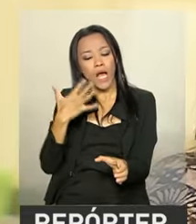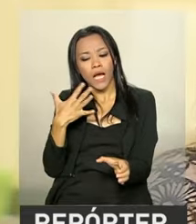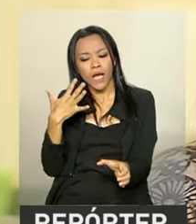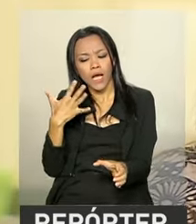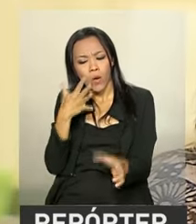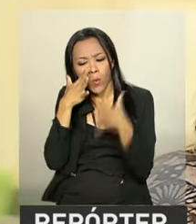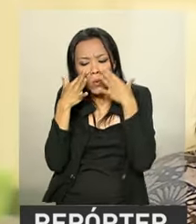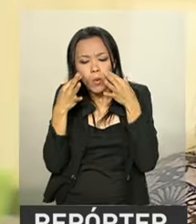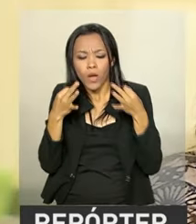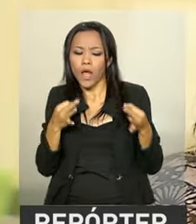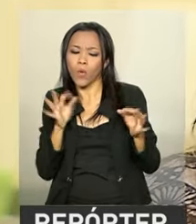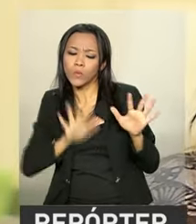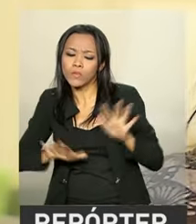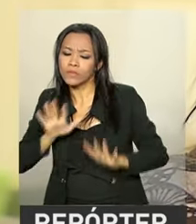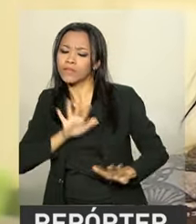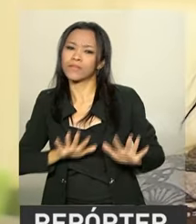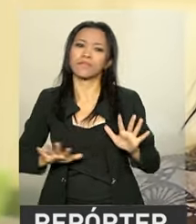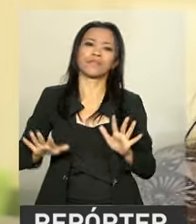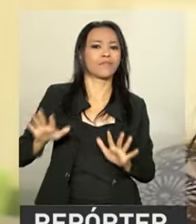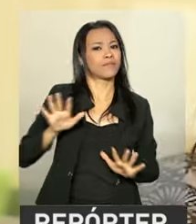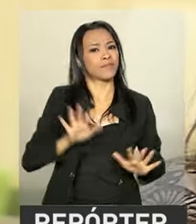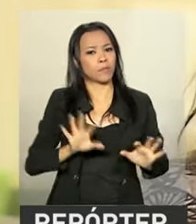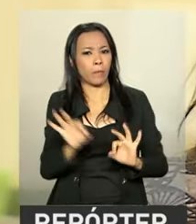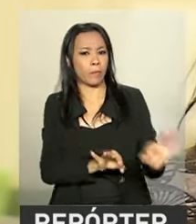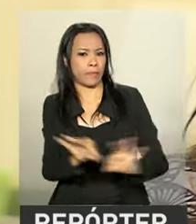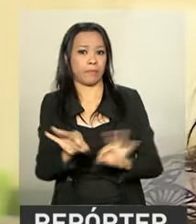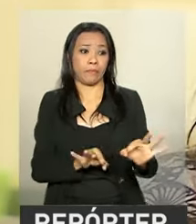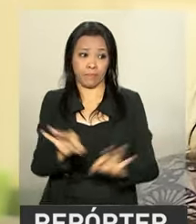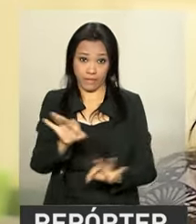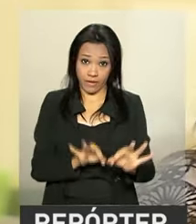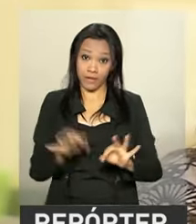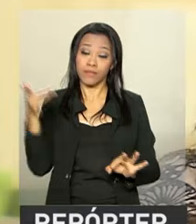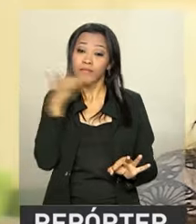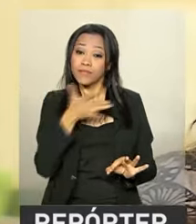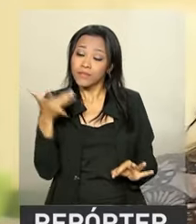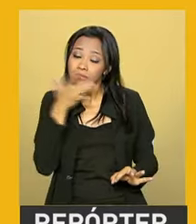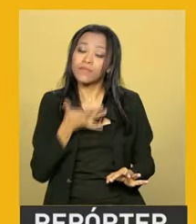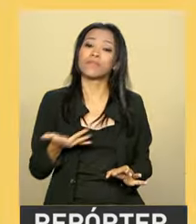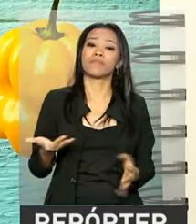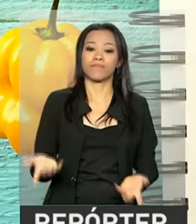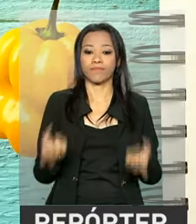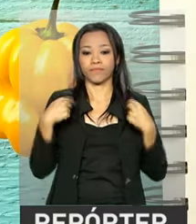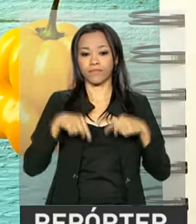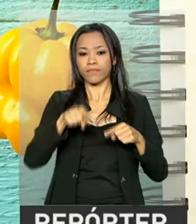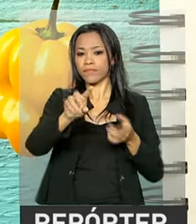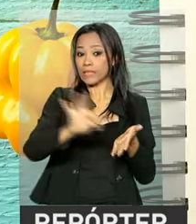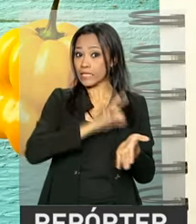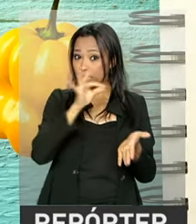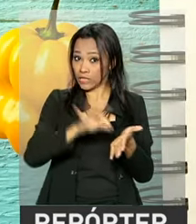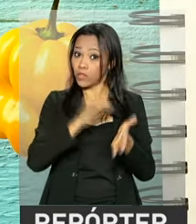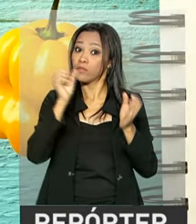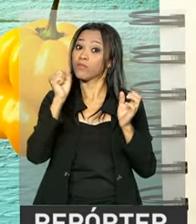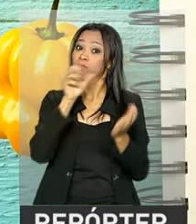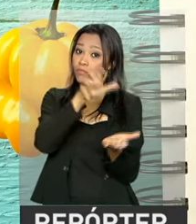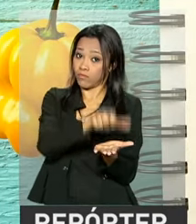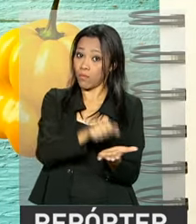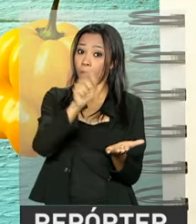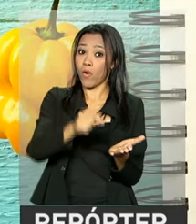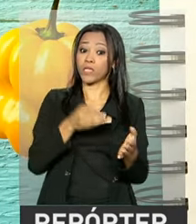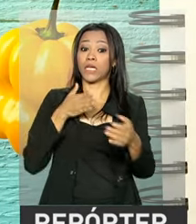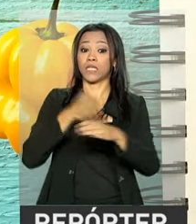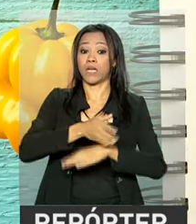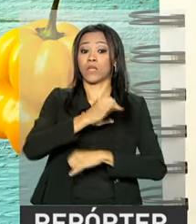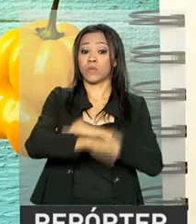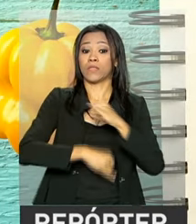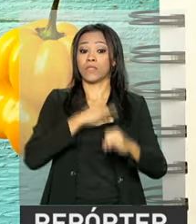olhar mais voltado para o preparo mesmo, mais saboroso dos alimentos. As inscrições podem ser feitas no site